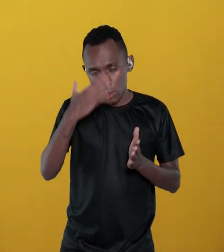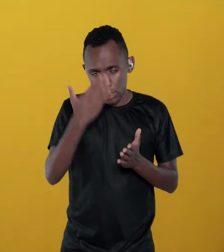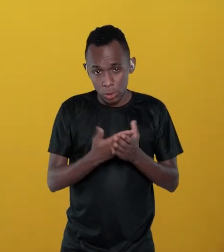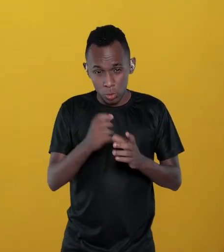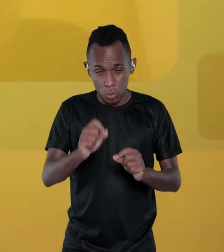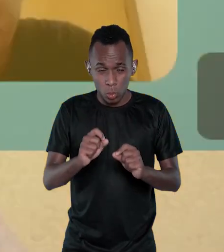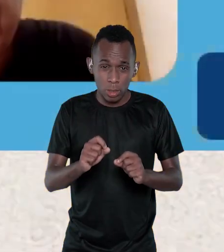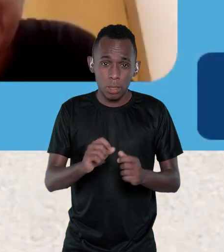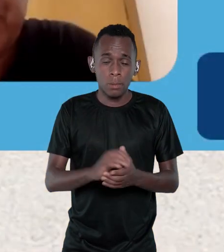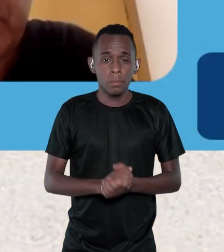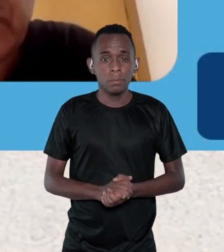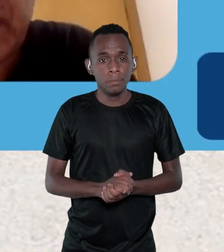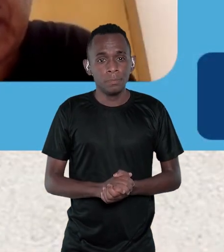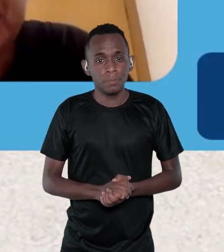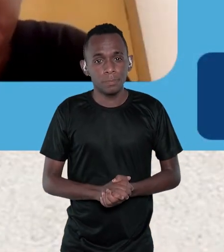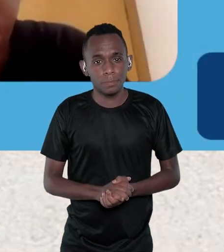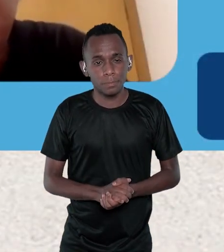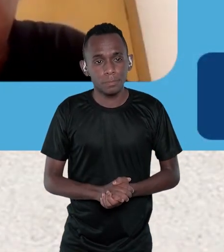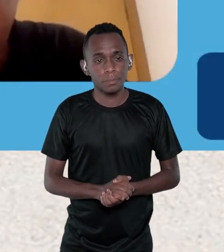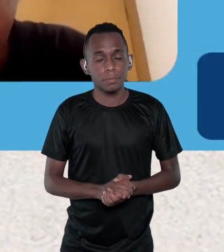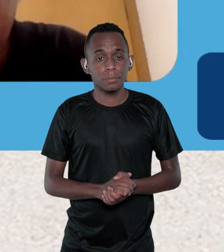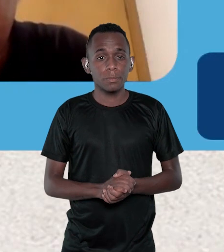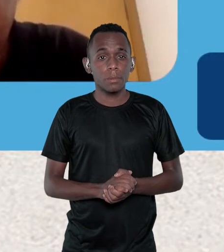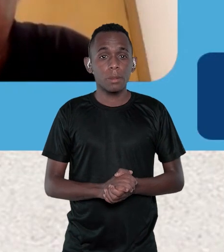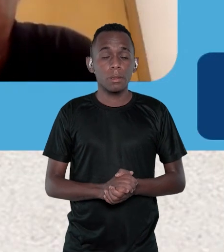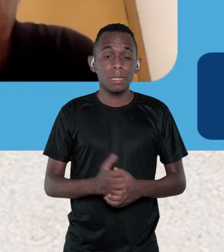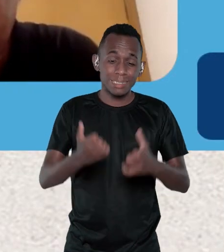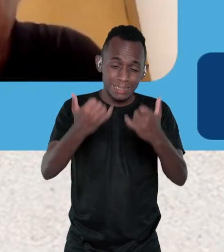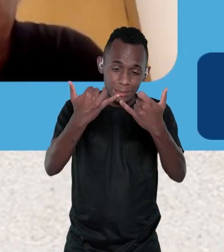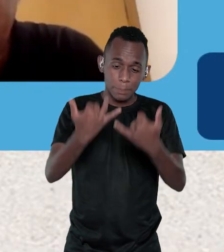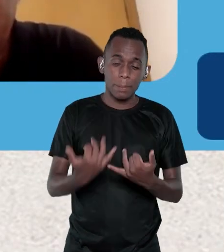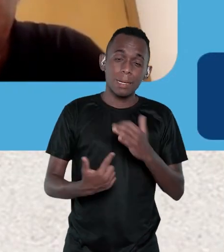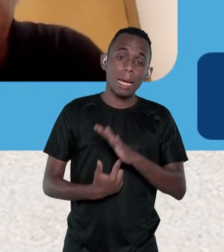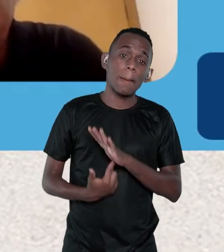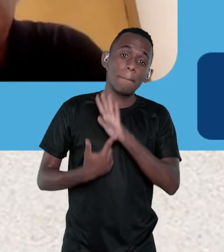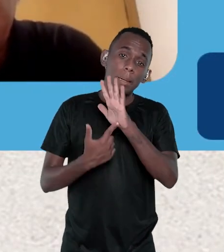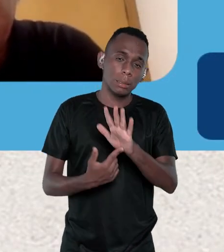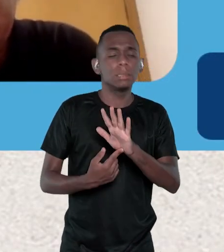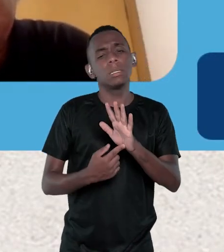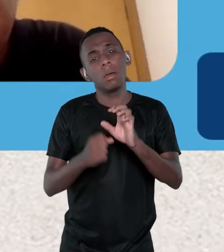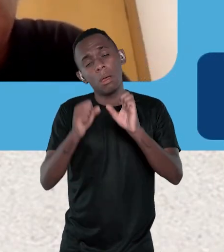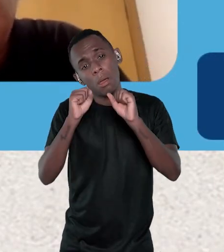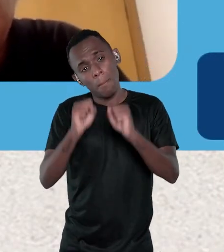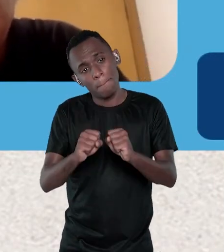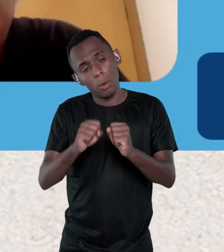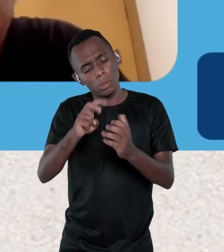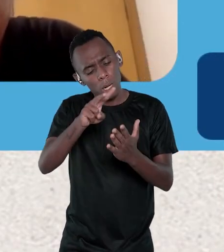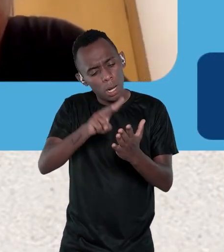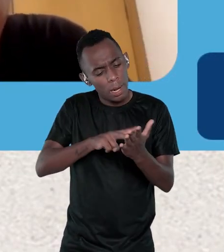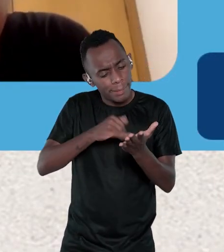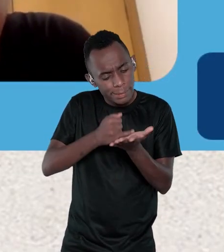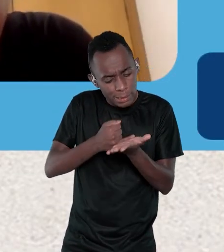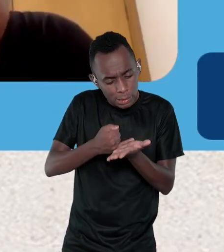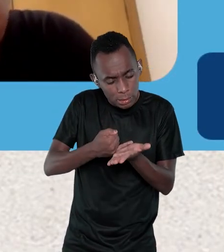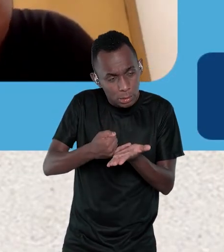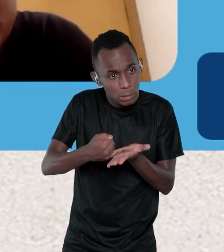Esse livro assim, ele é um pouco, ele narra, você pode